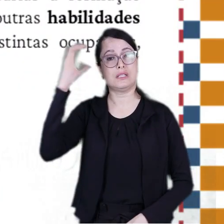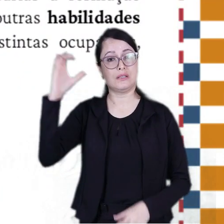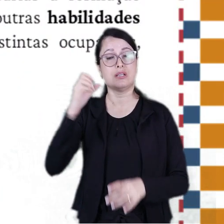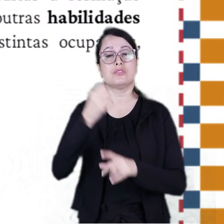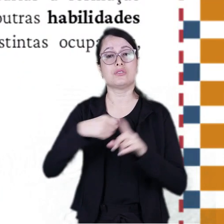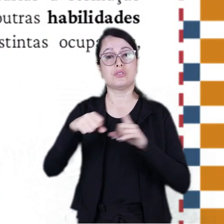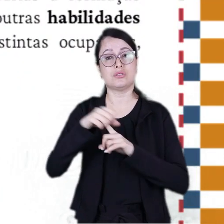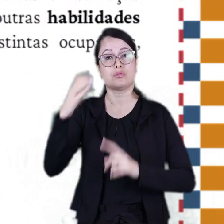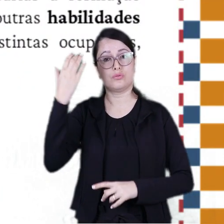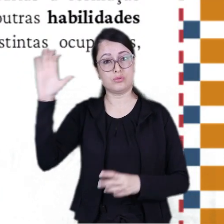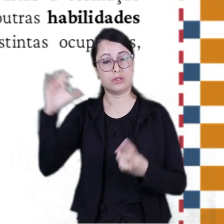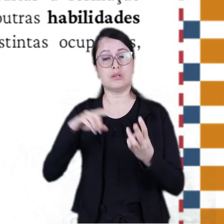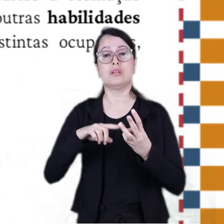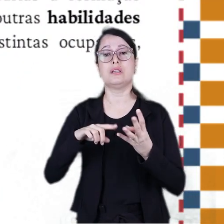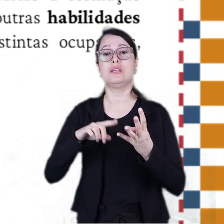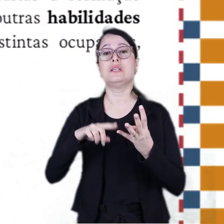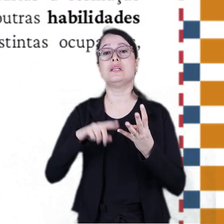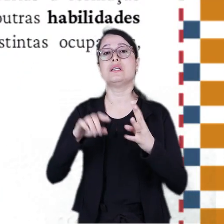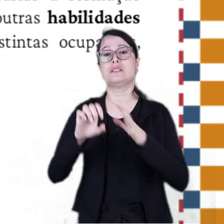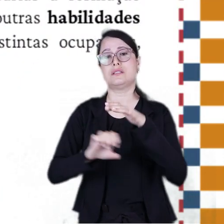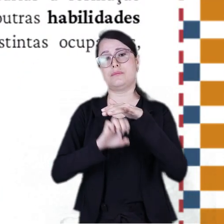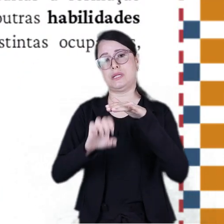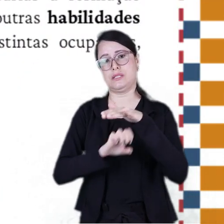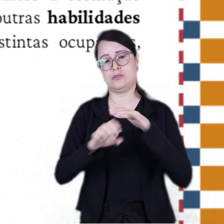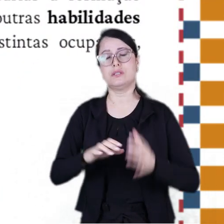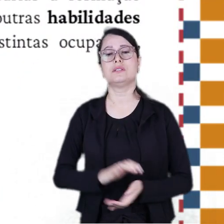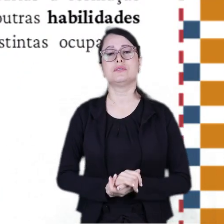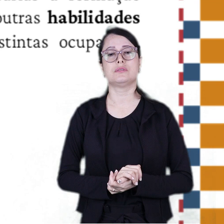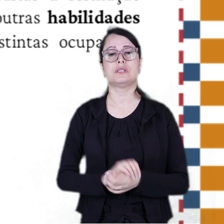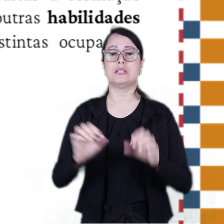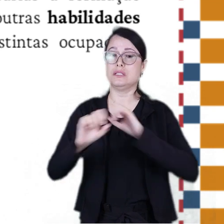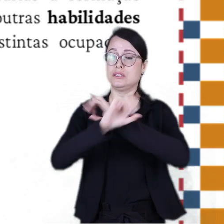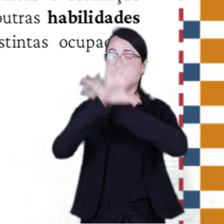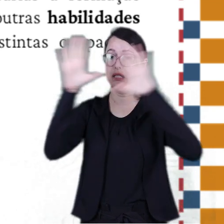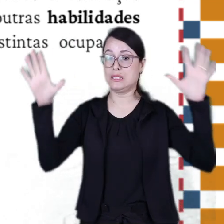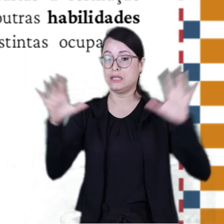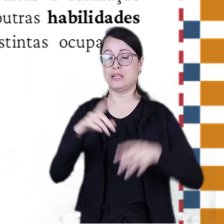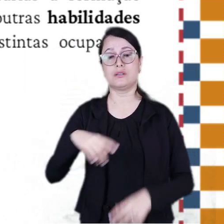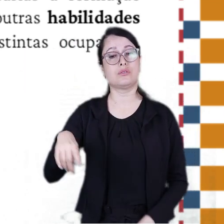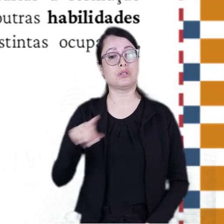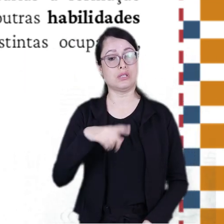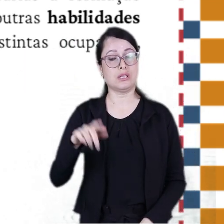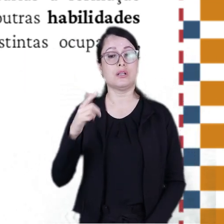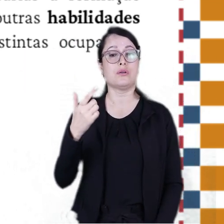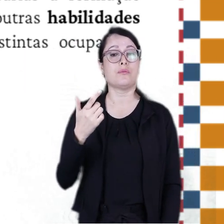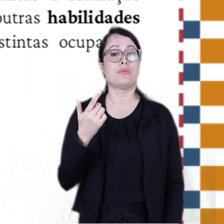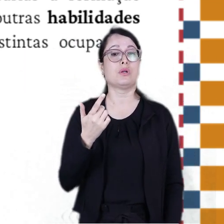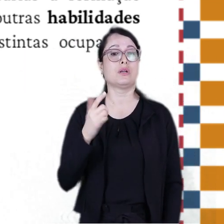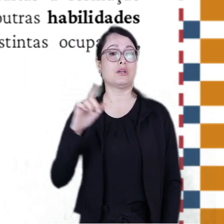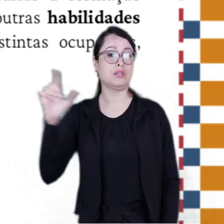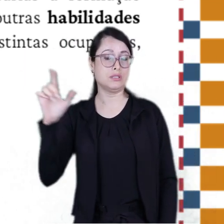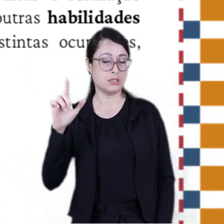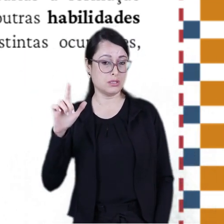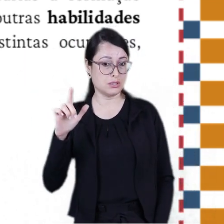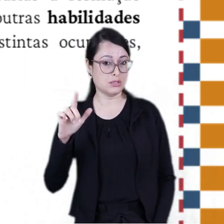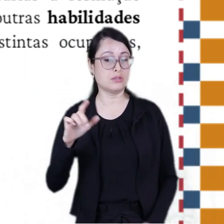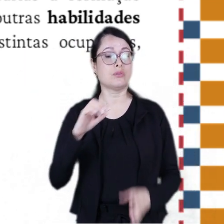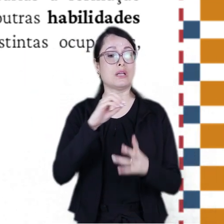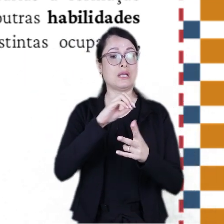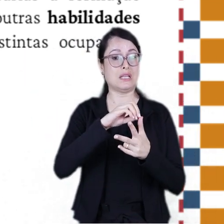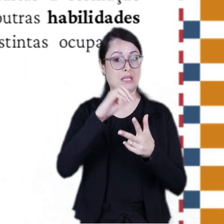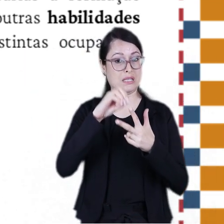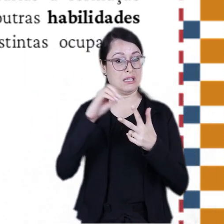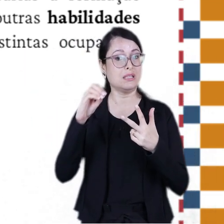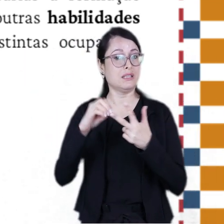são e a gente volta a repetir investigação científica processos criativos mediação intervenção sociocultural